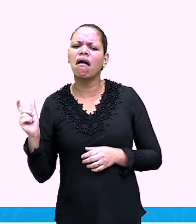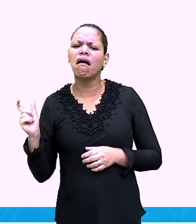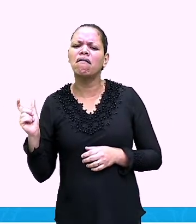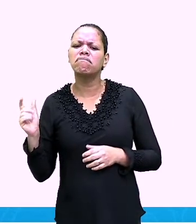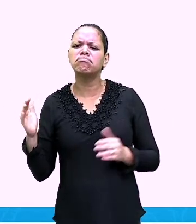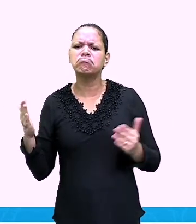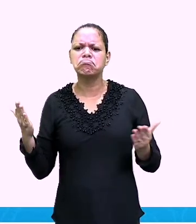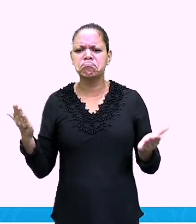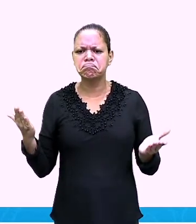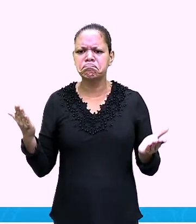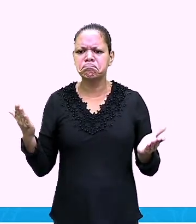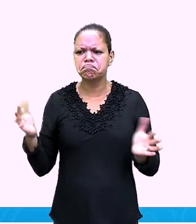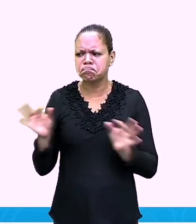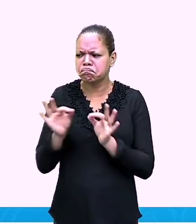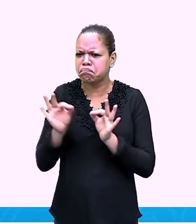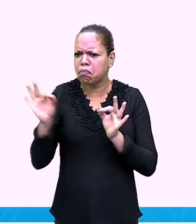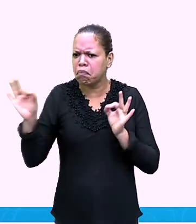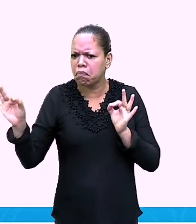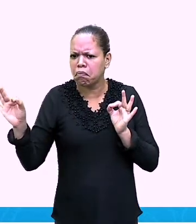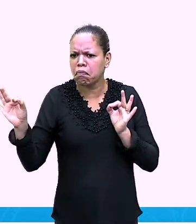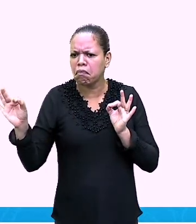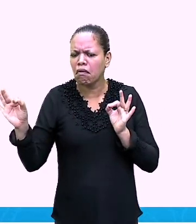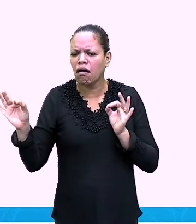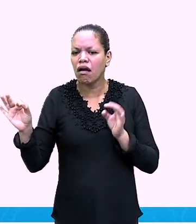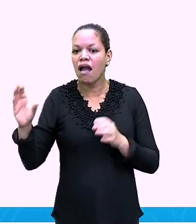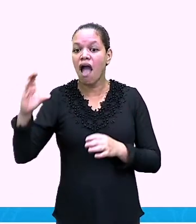Grande, hein, professora, essa palavra? É